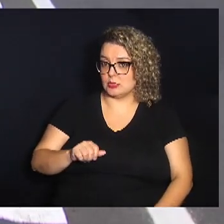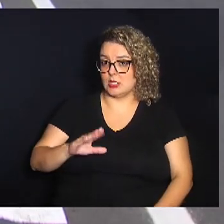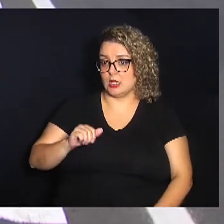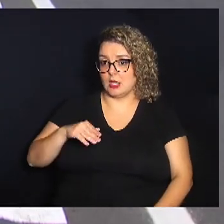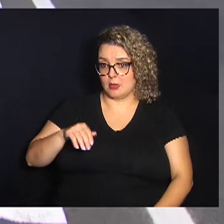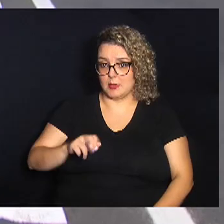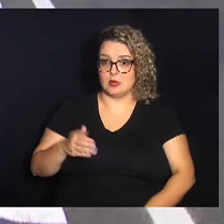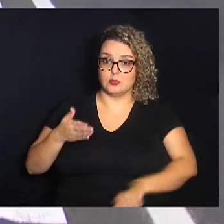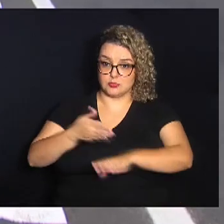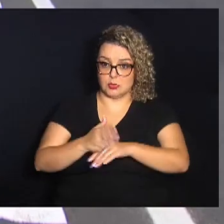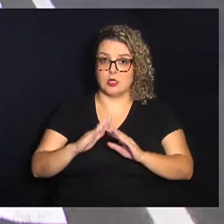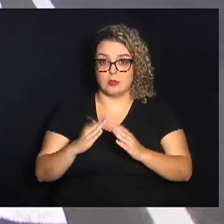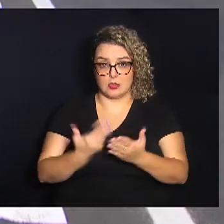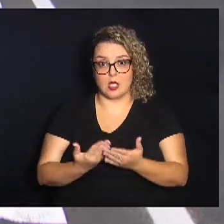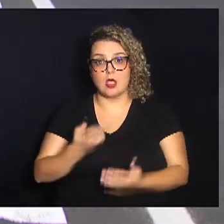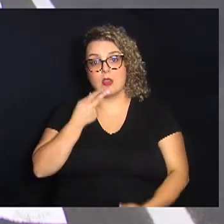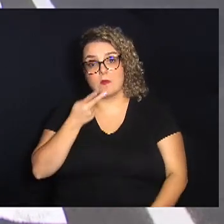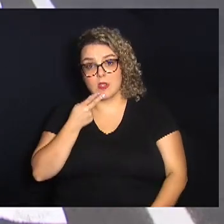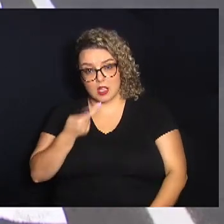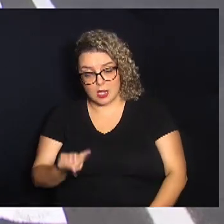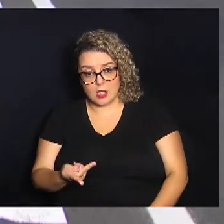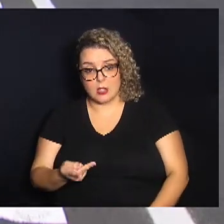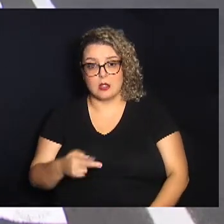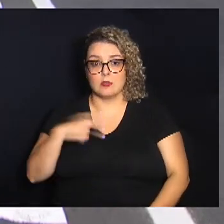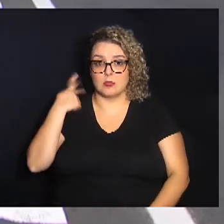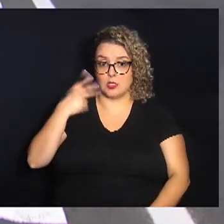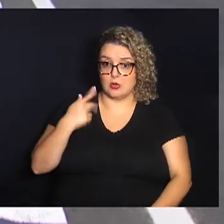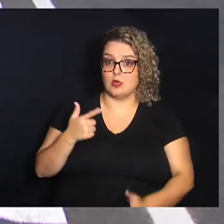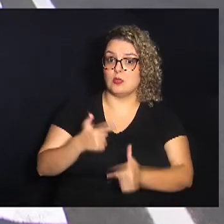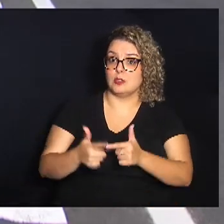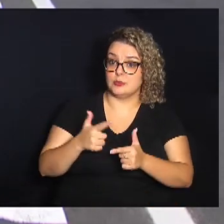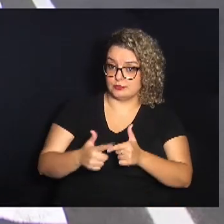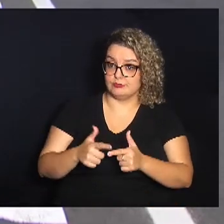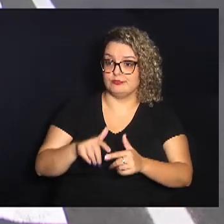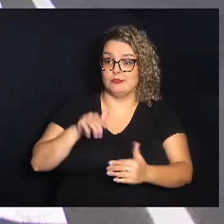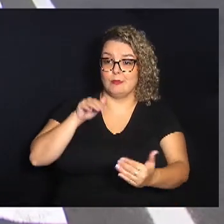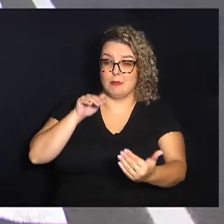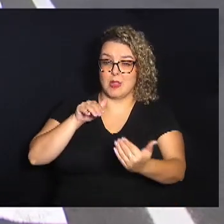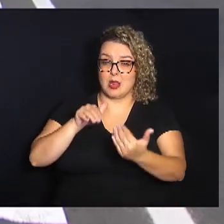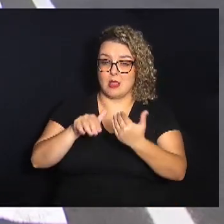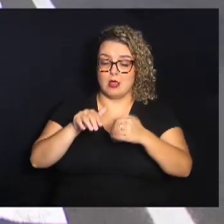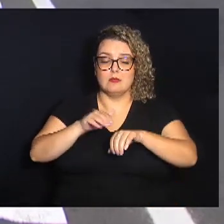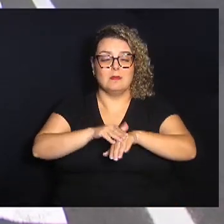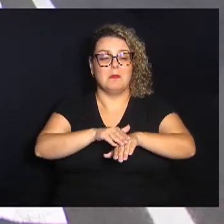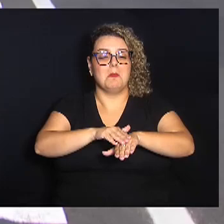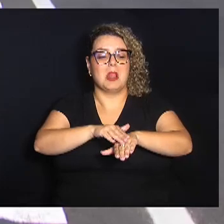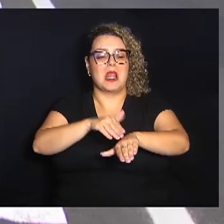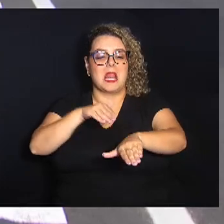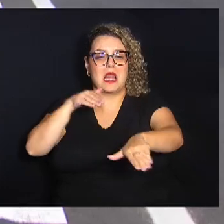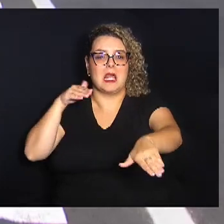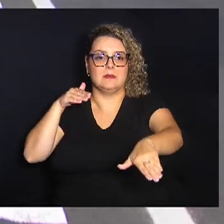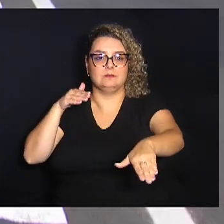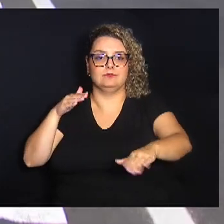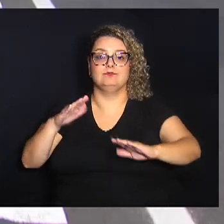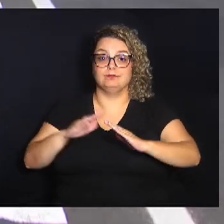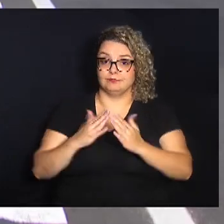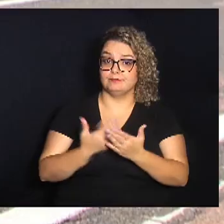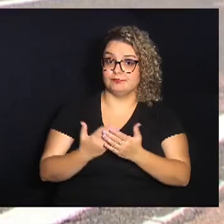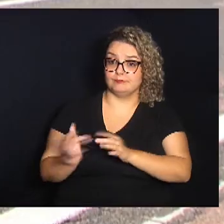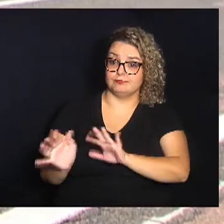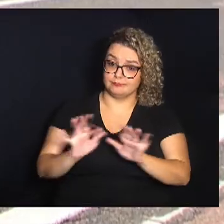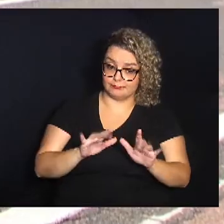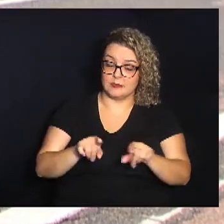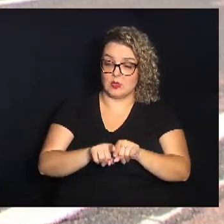escolas citadas pelo vereador com problemas de congestionamento de trânsito na entrada e saída dos